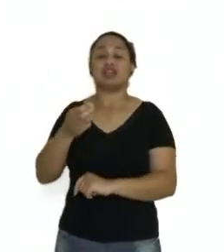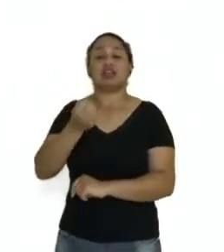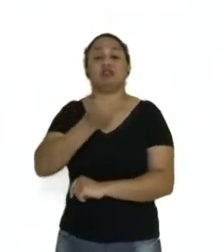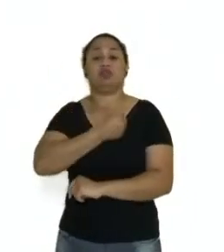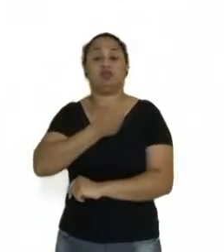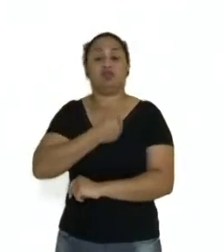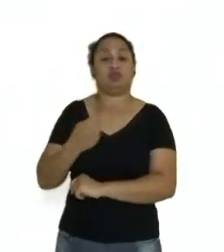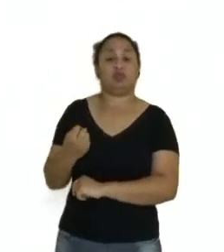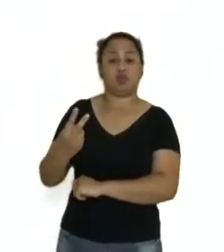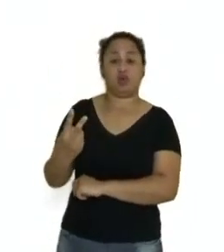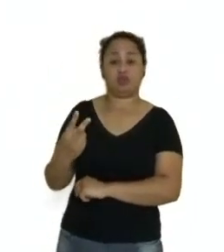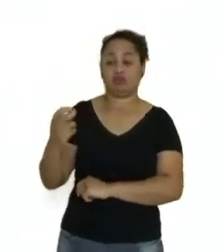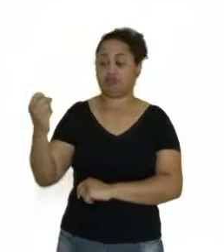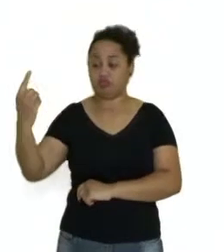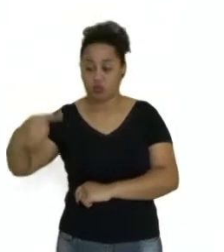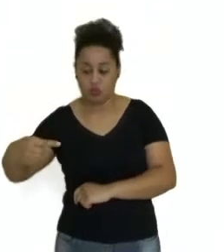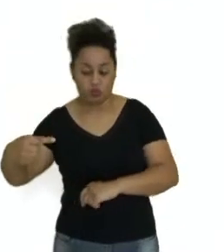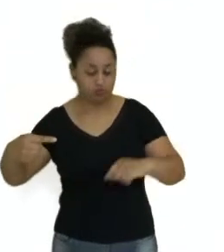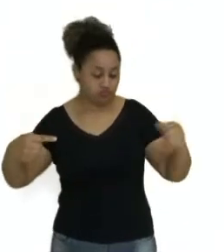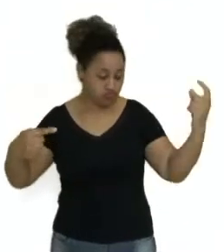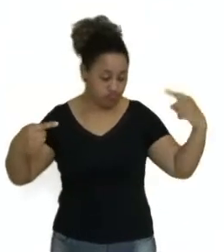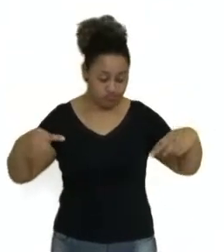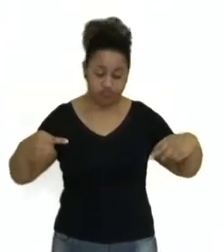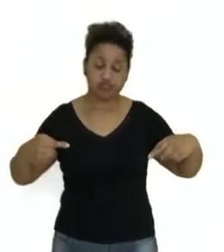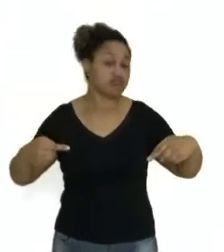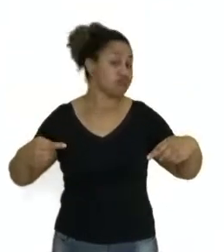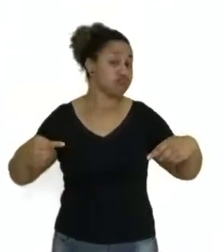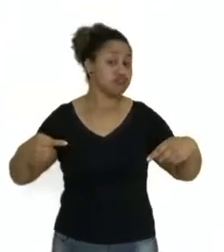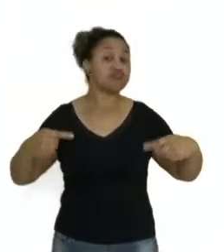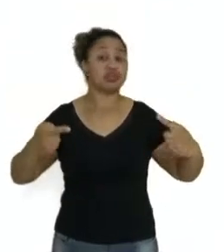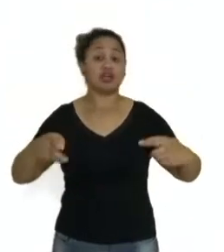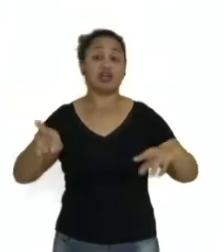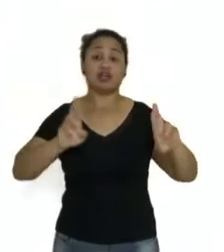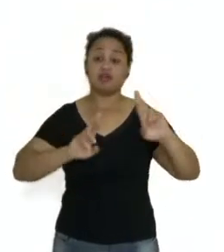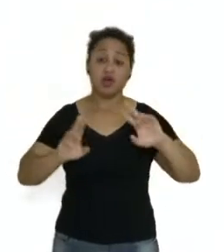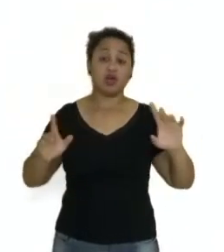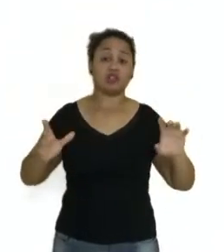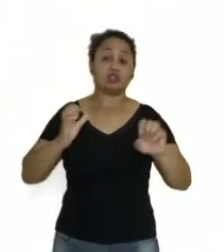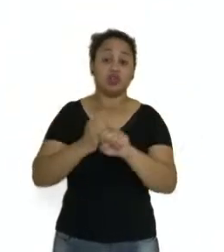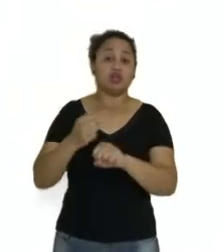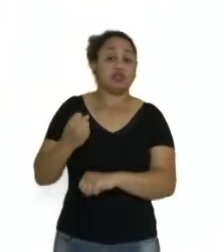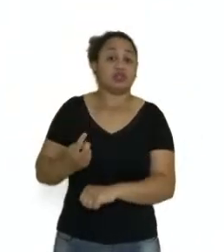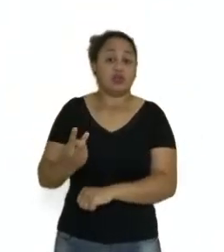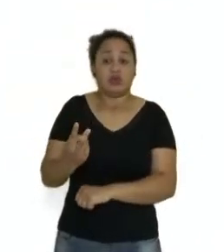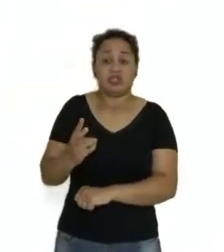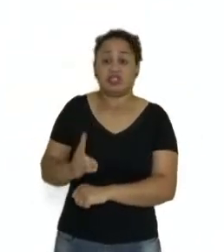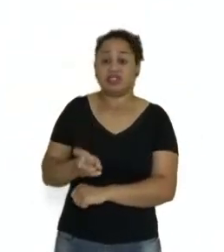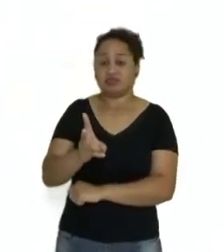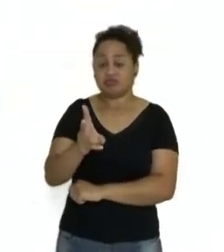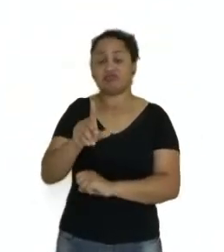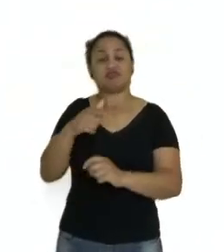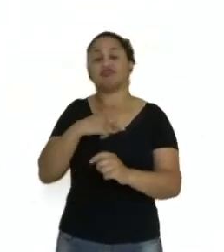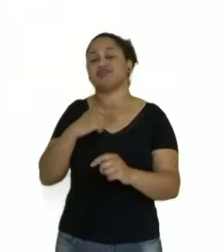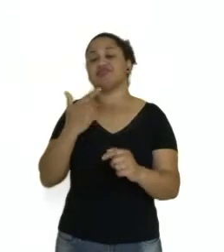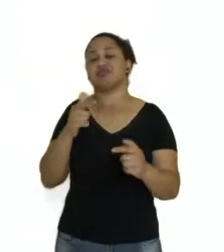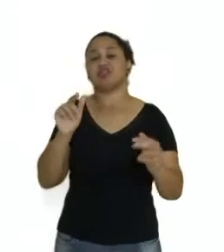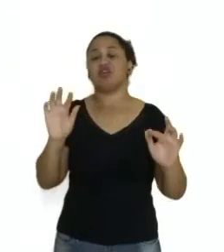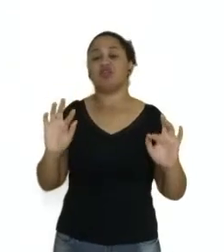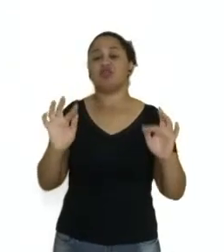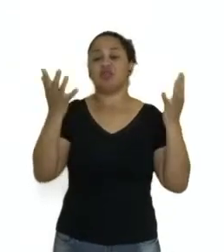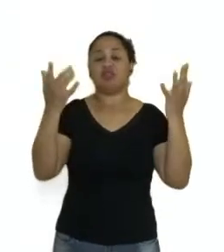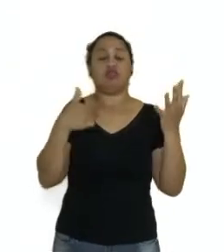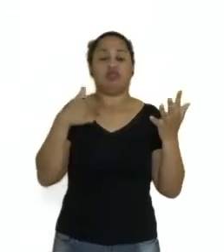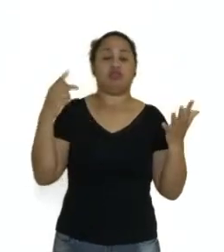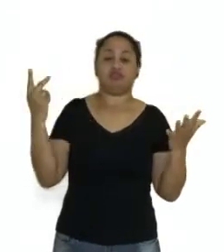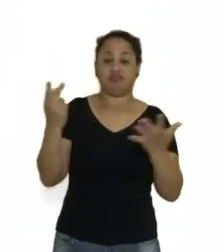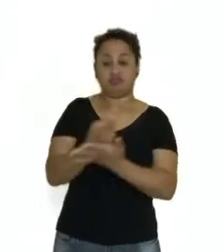igual a 2, que cada um colocando a sua pata, 1 mais 1 é 2. Então não temos um fenômeno aleatório,